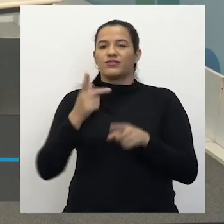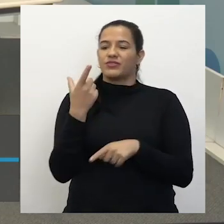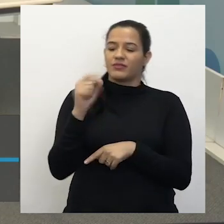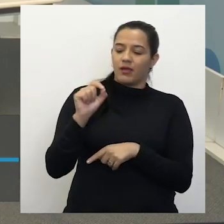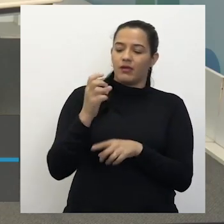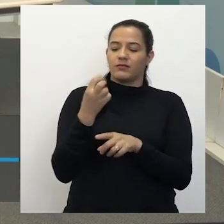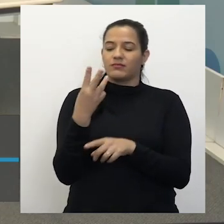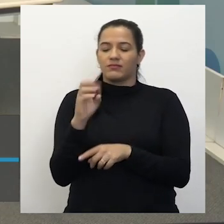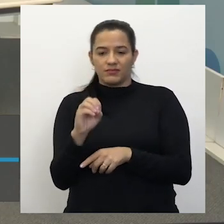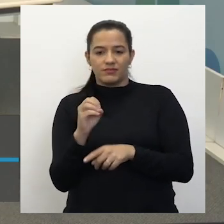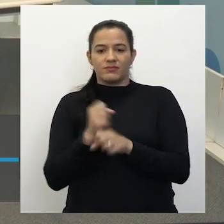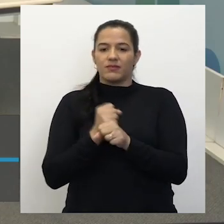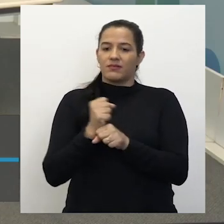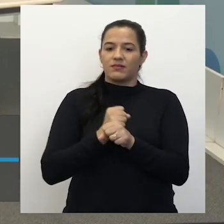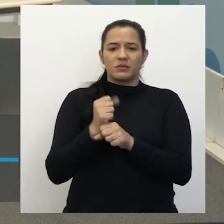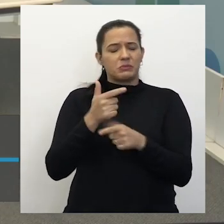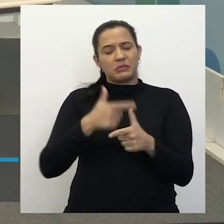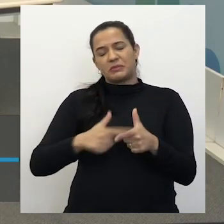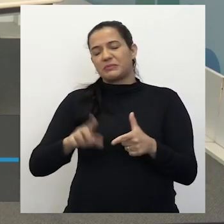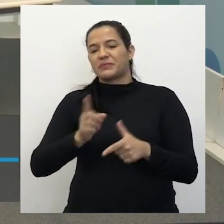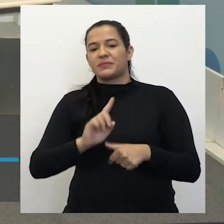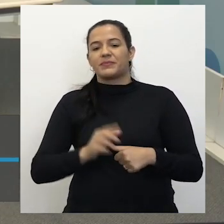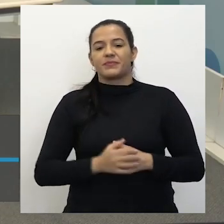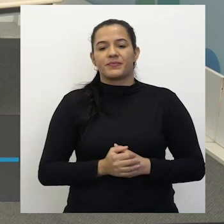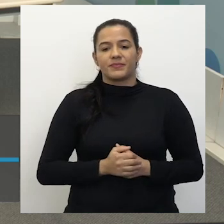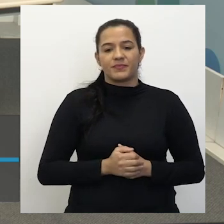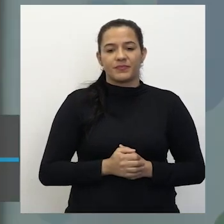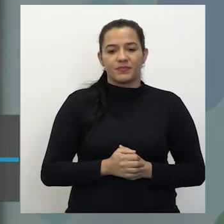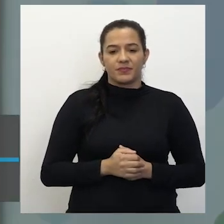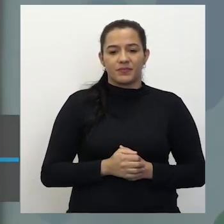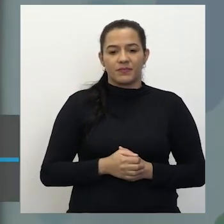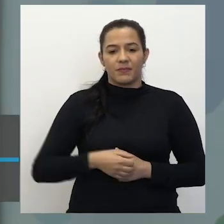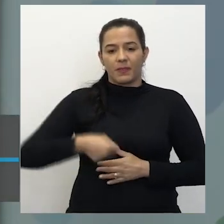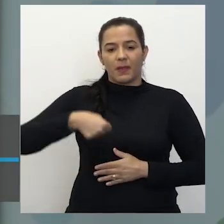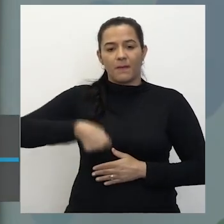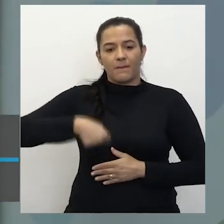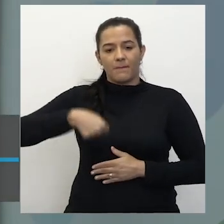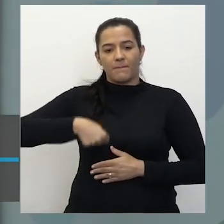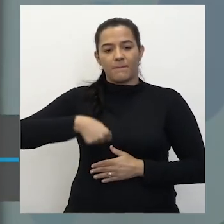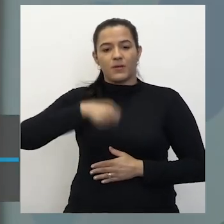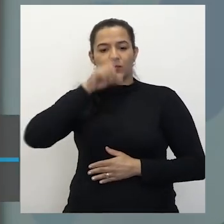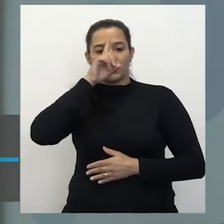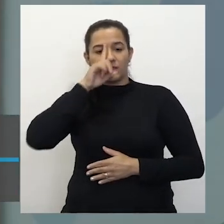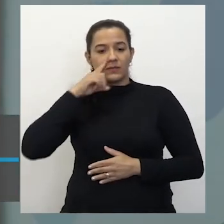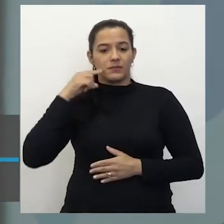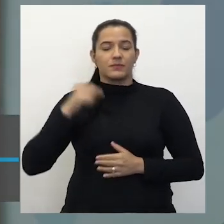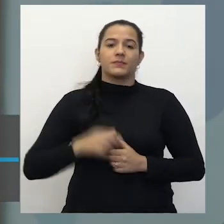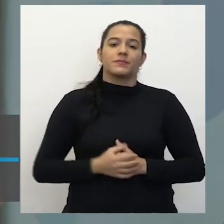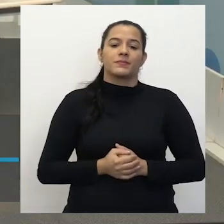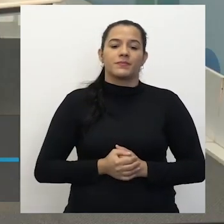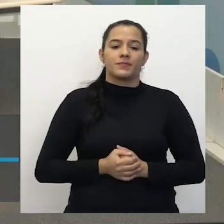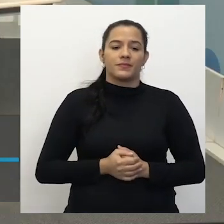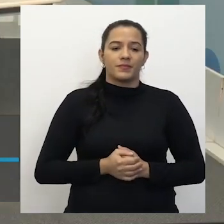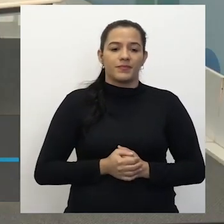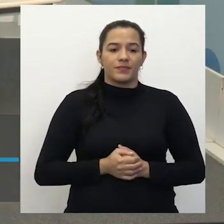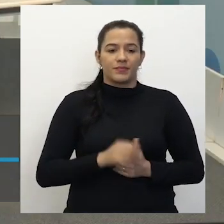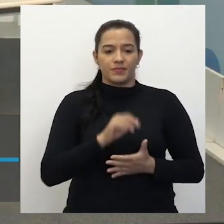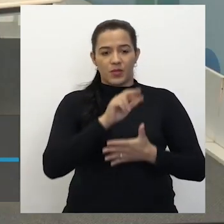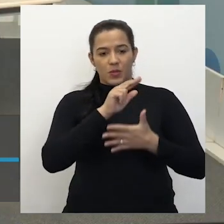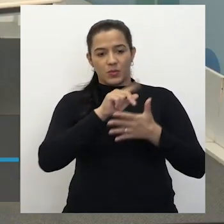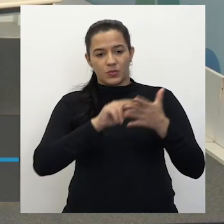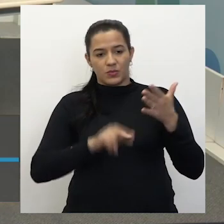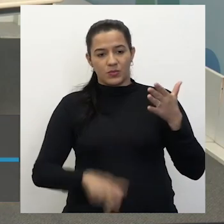Eu não sei esse filme, o Gabriel fala A Bolsa Amarela, se não tá me trollando, deve ser um livro legal. Nossa, são tantos aqui que a gente